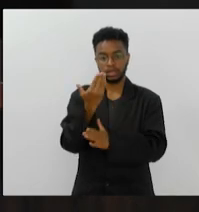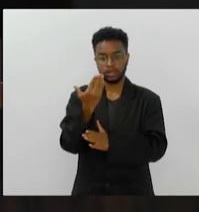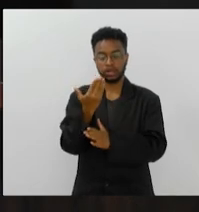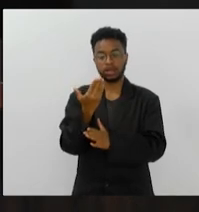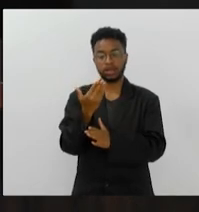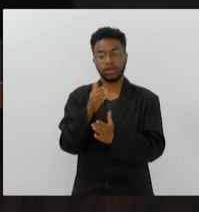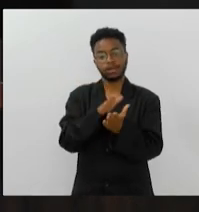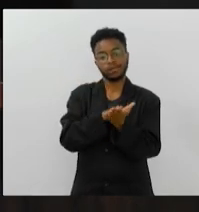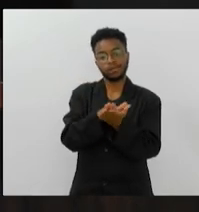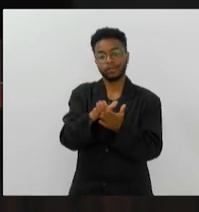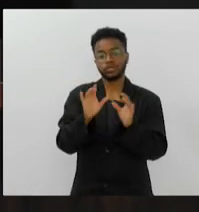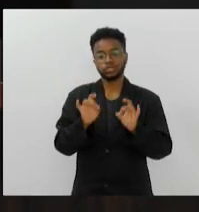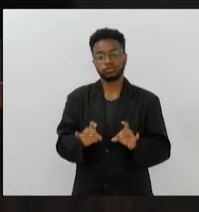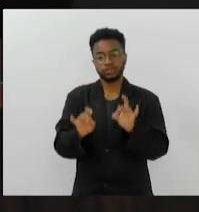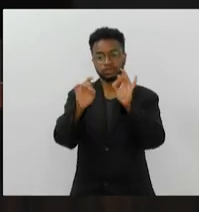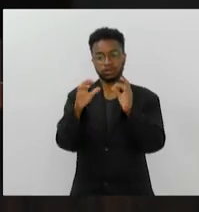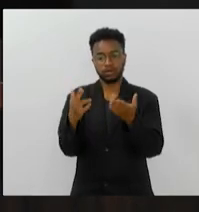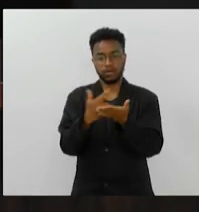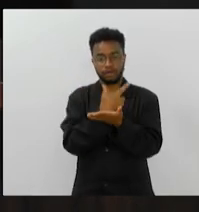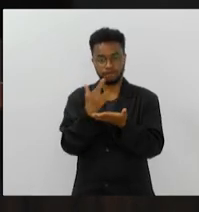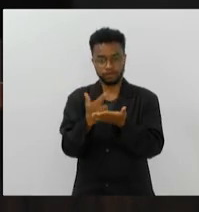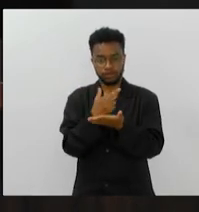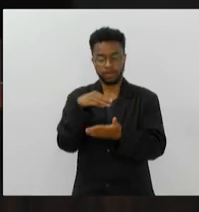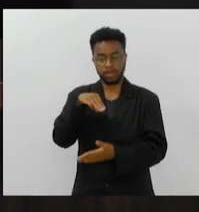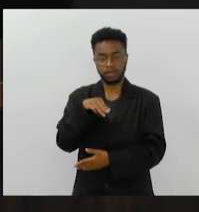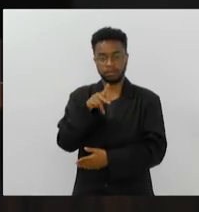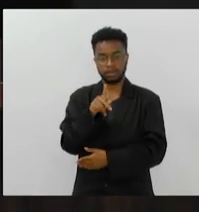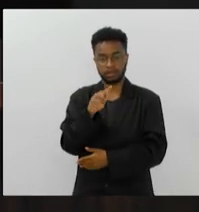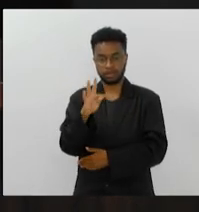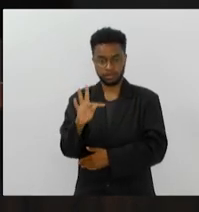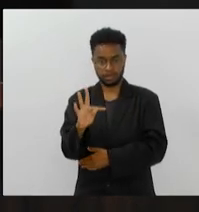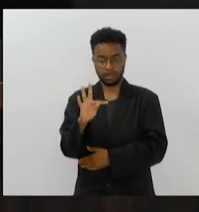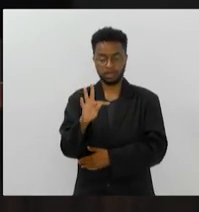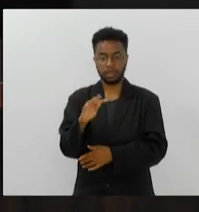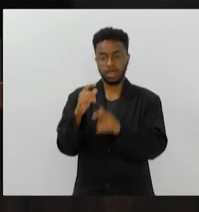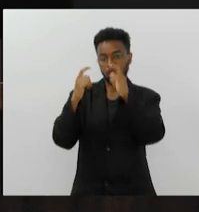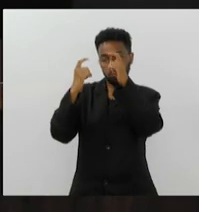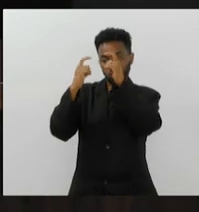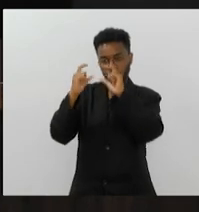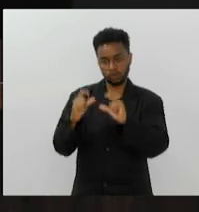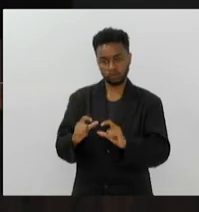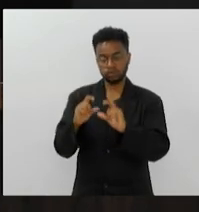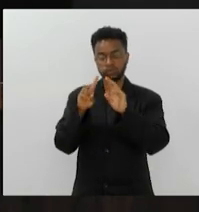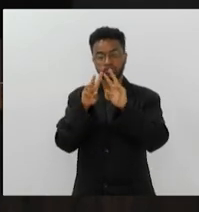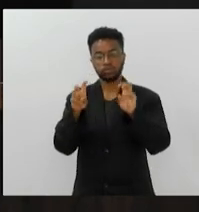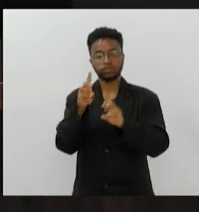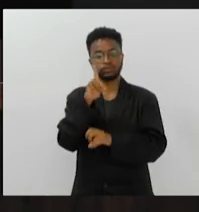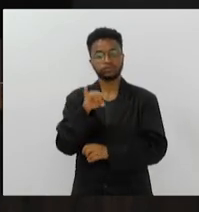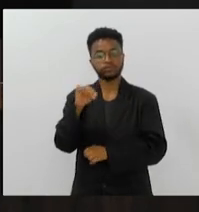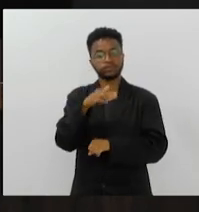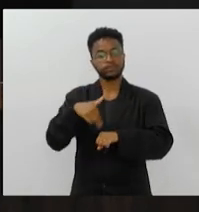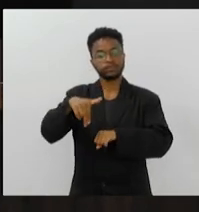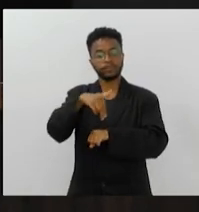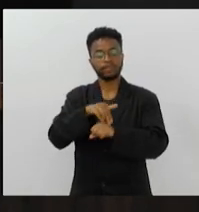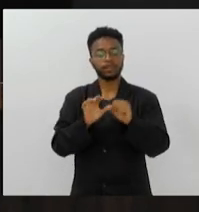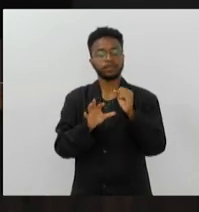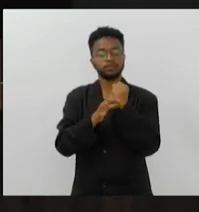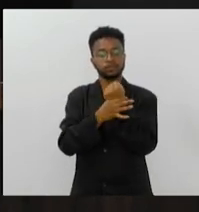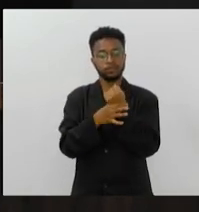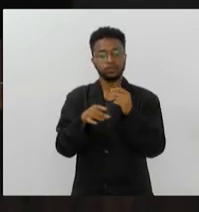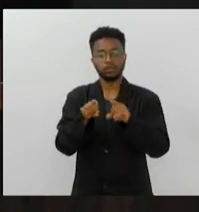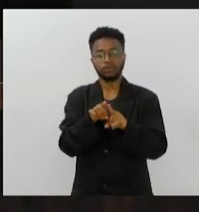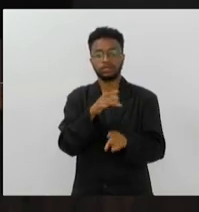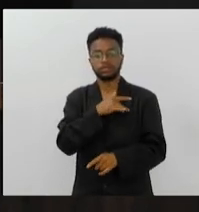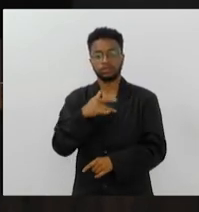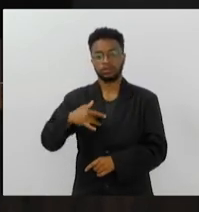especial da revista MPT em quadrinhos sobre o Dia Nacional de Segurança e